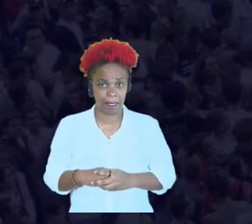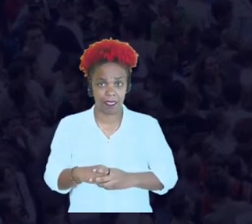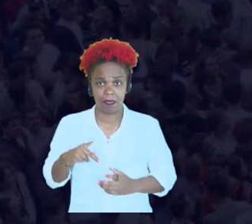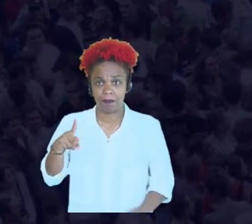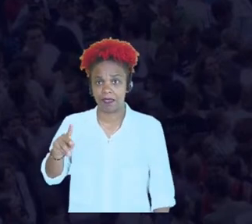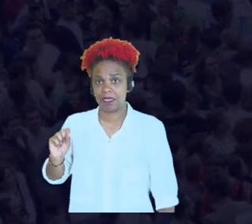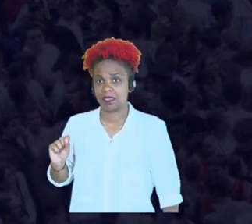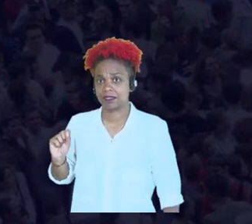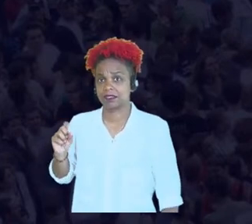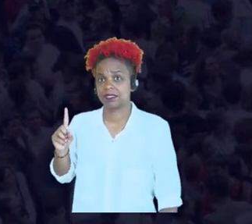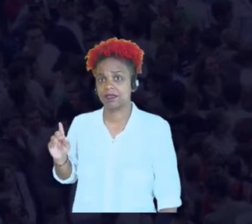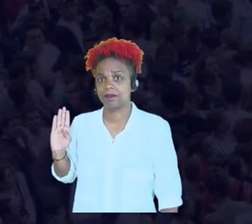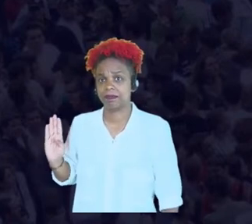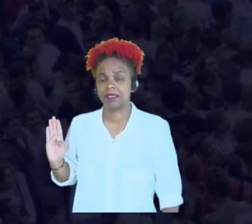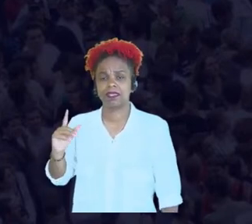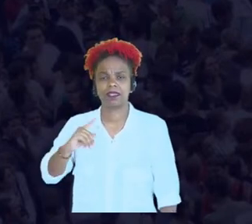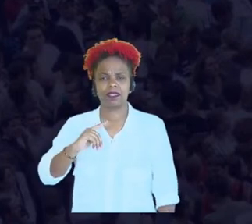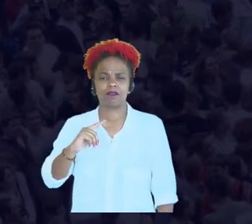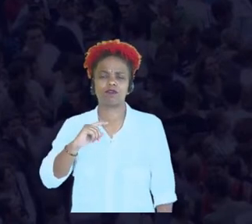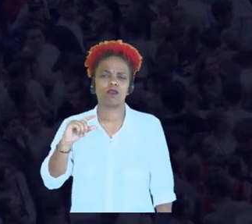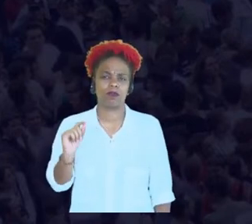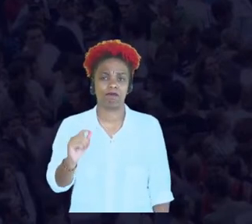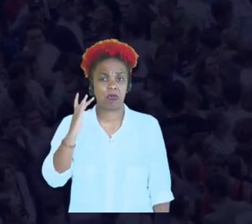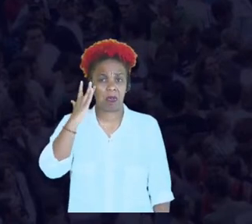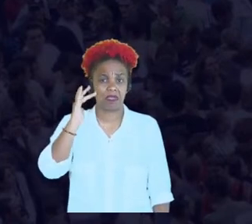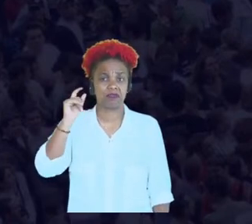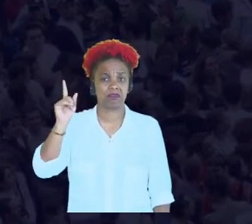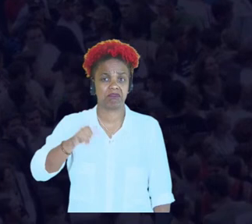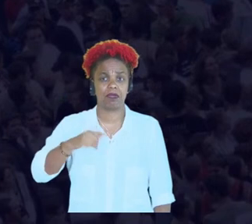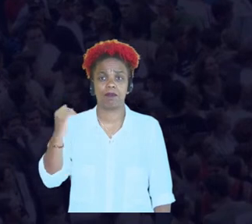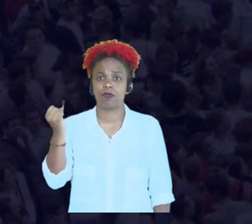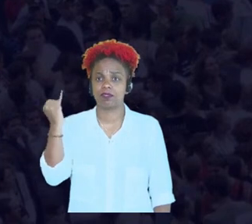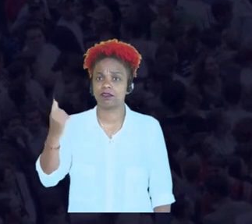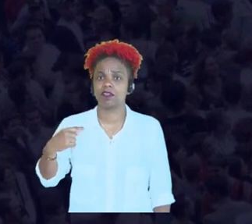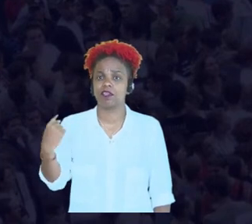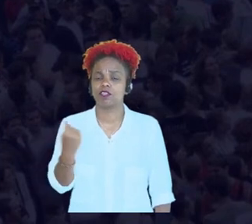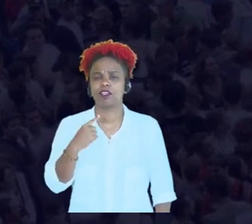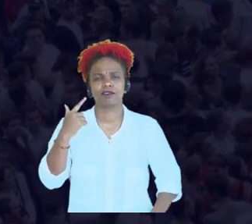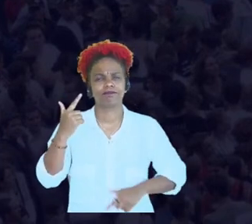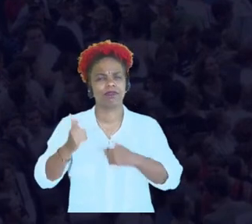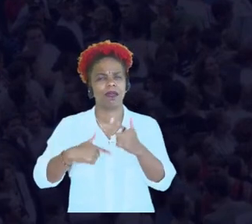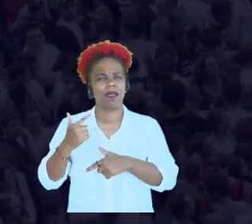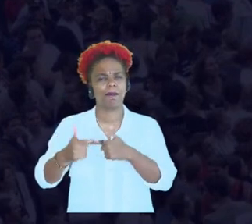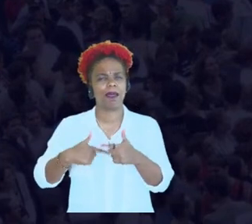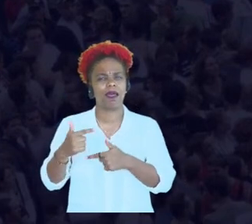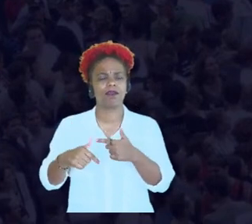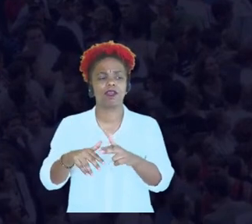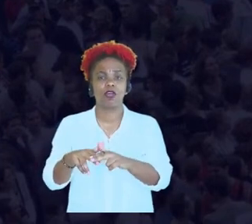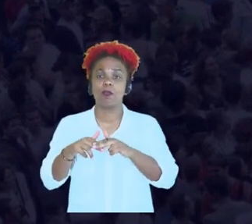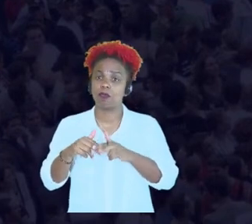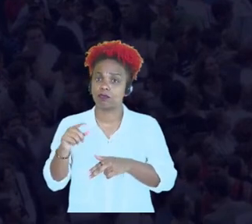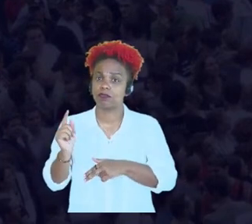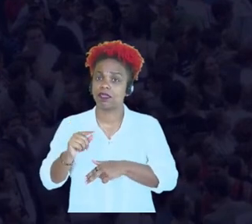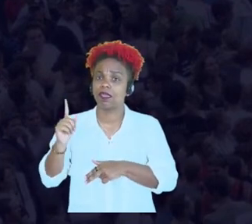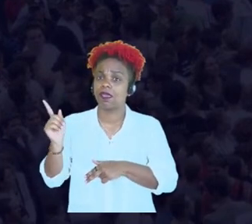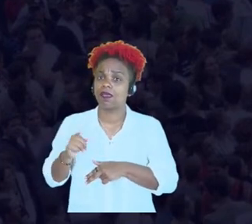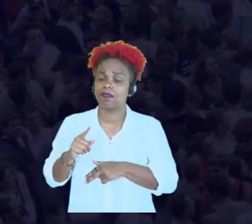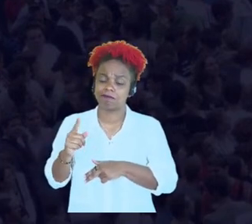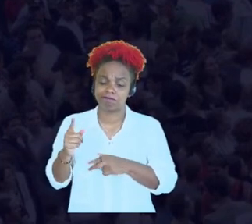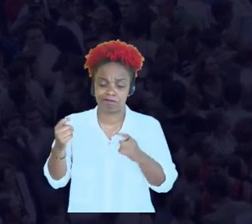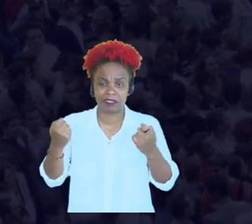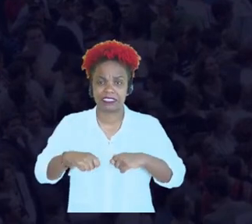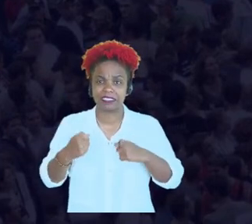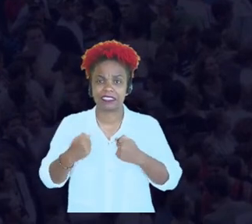PSDB nessas eleições, que é outro fator que eu acho que é importante a gente trabalhar e a gente conversar, porque eu acho que um dos fatores que precisam